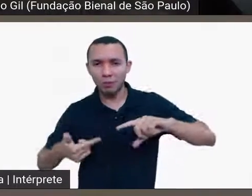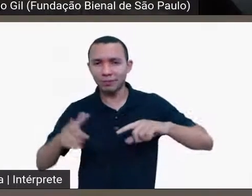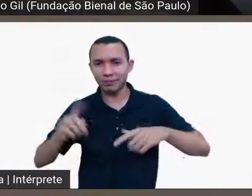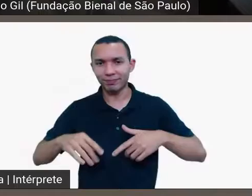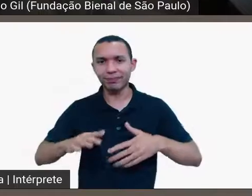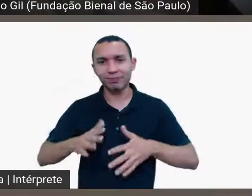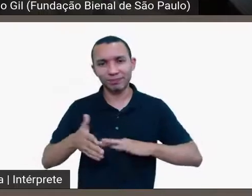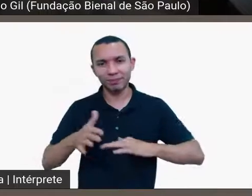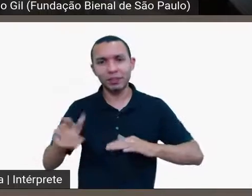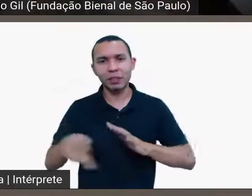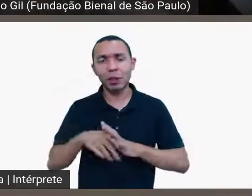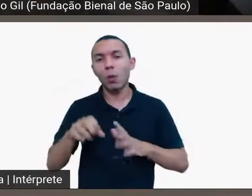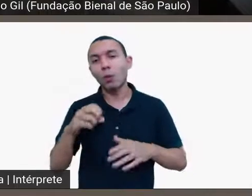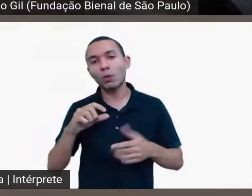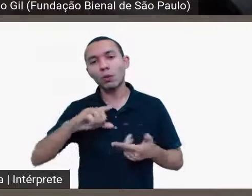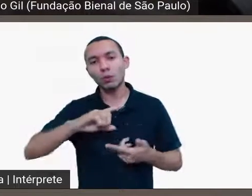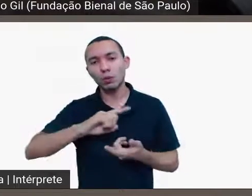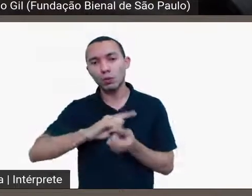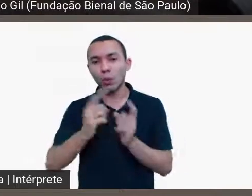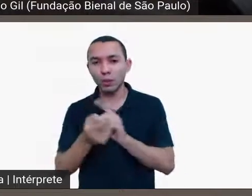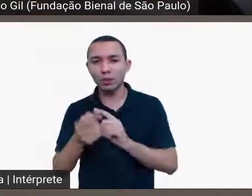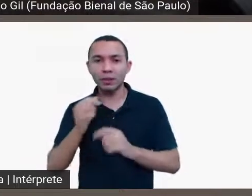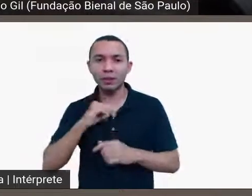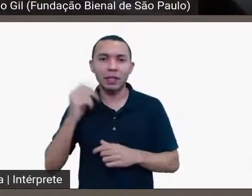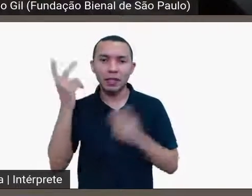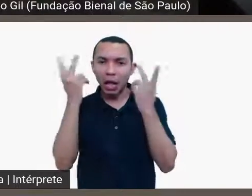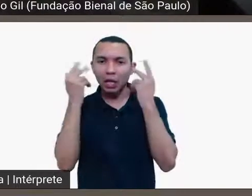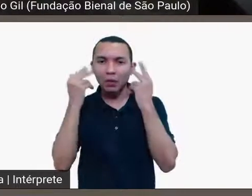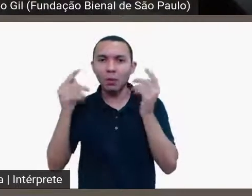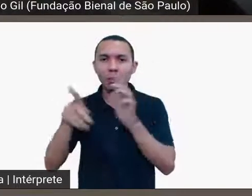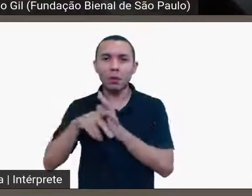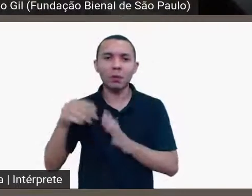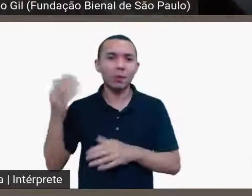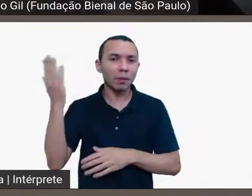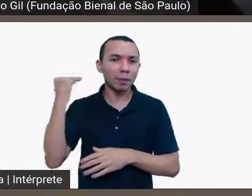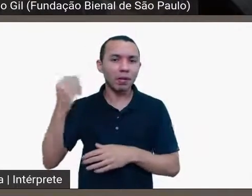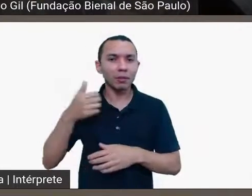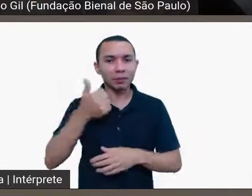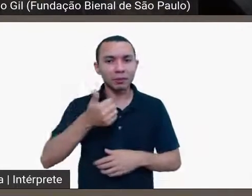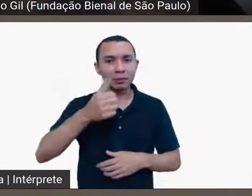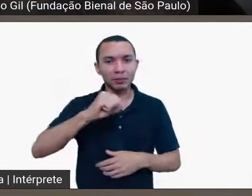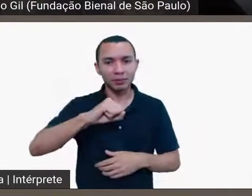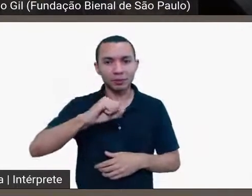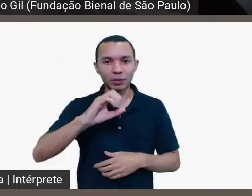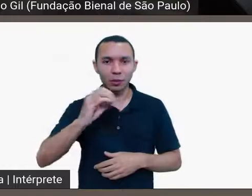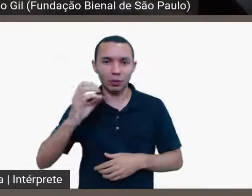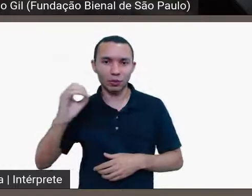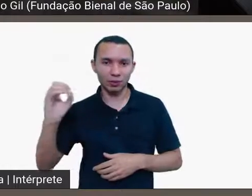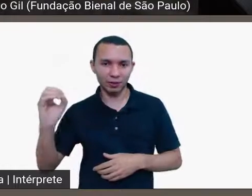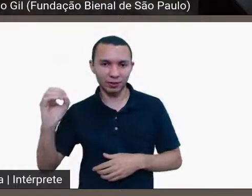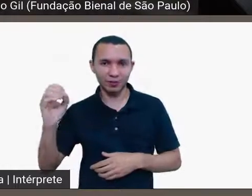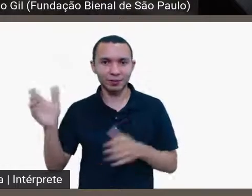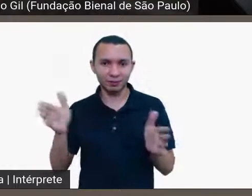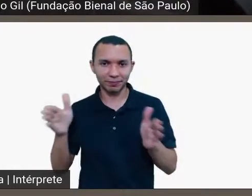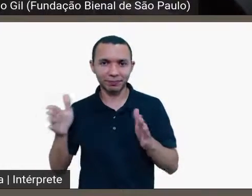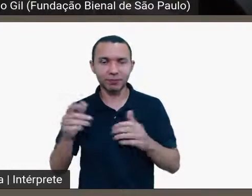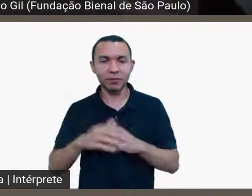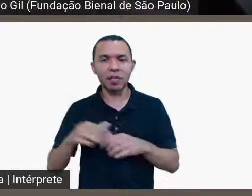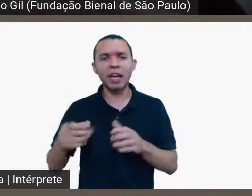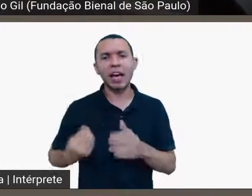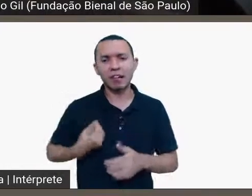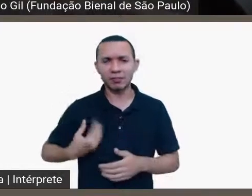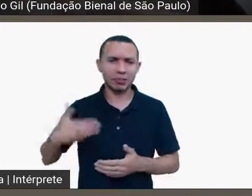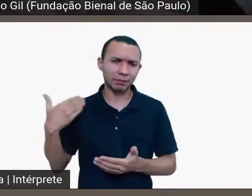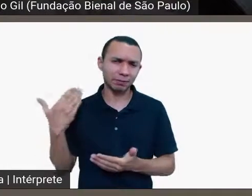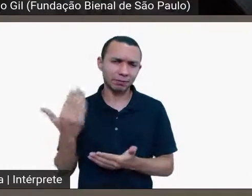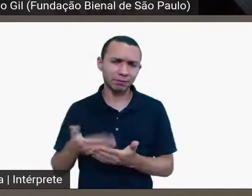lá do século XIX, e descritivo, que ele rejeitava, sempre rejeitou, e a vida inteira bateu